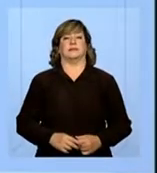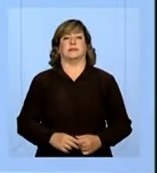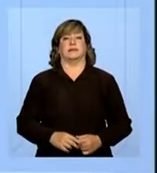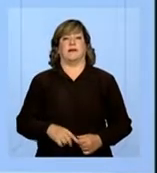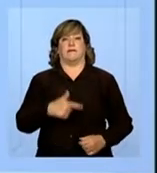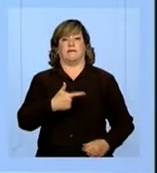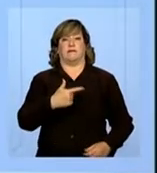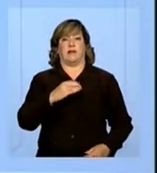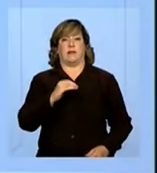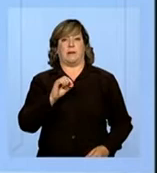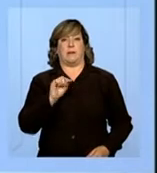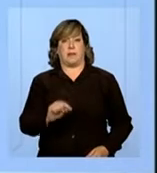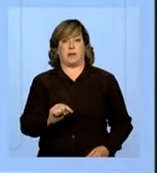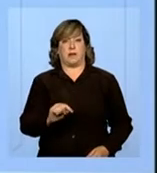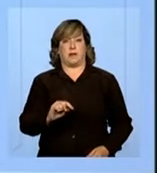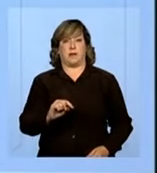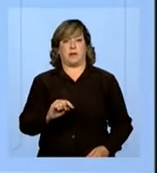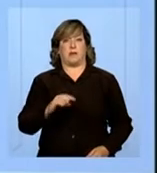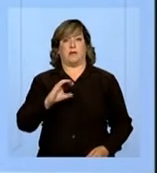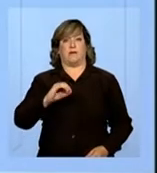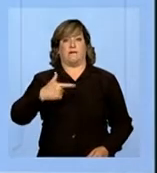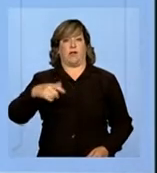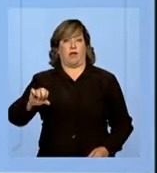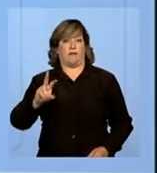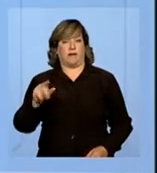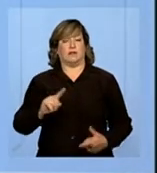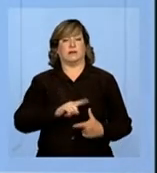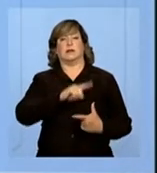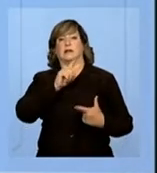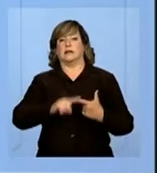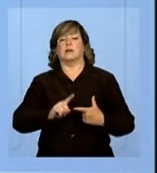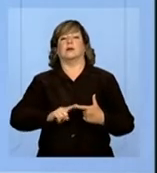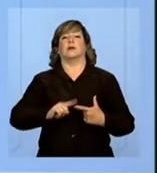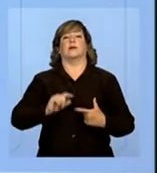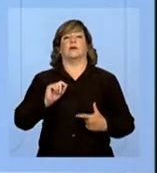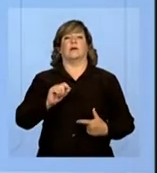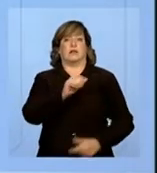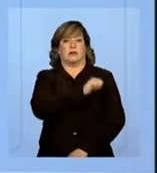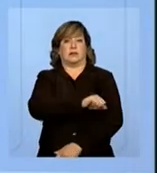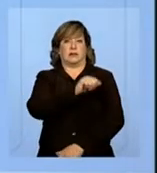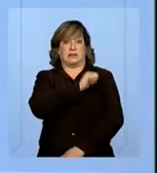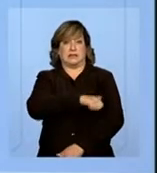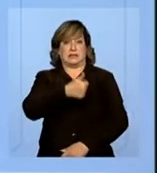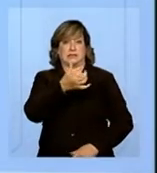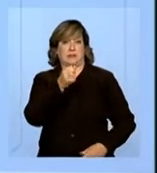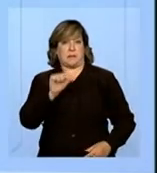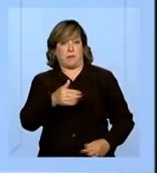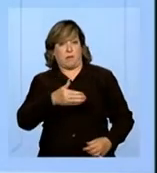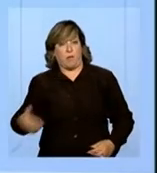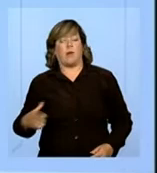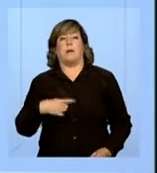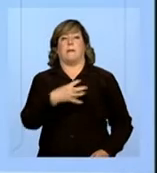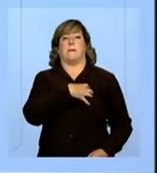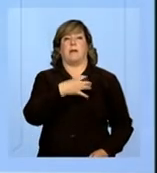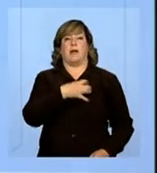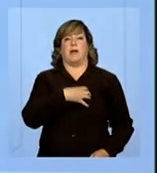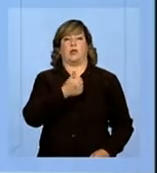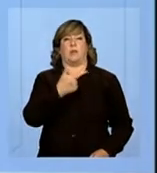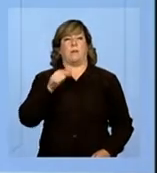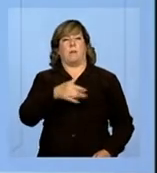o 20029 Vagas depois é o Rio de Janeiro 16740 Bahia